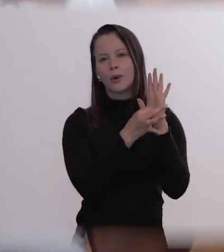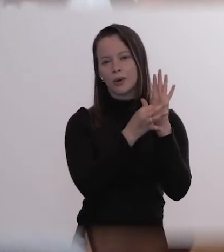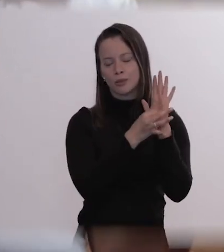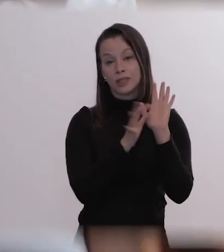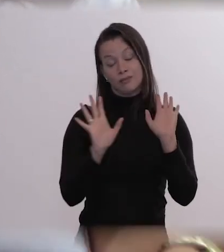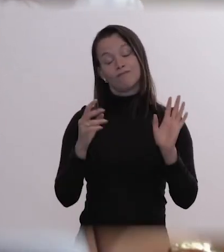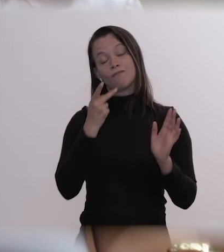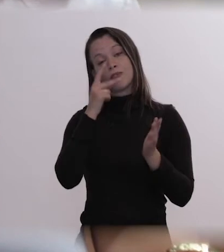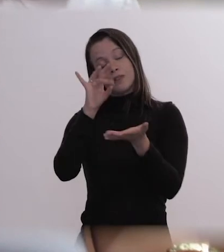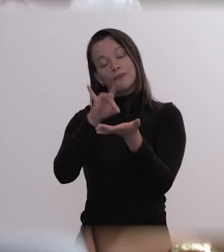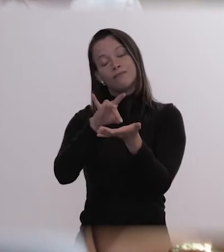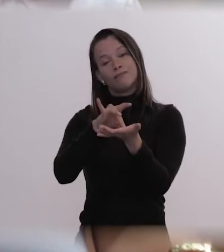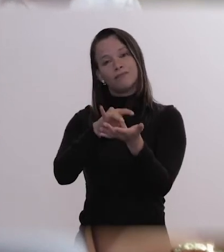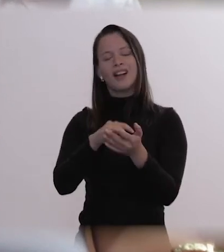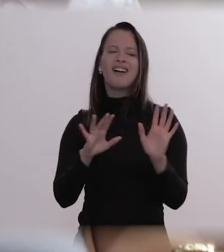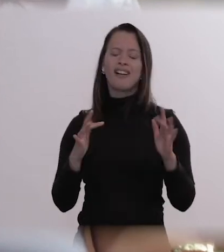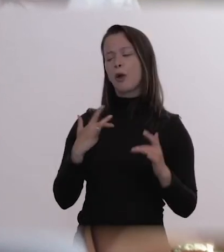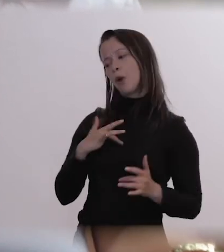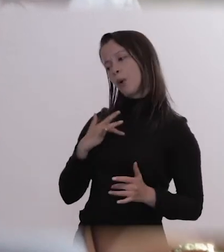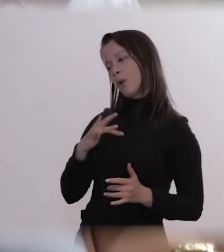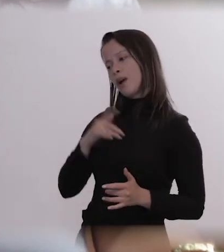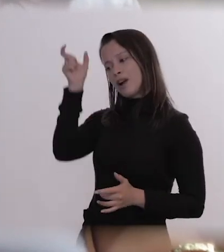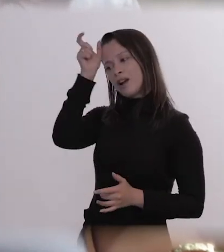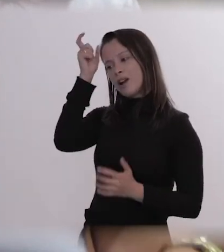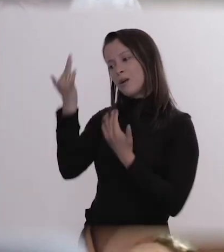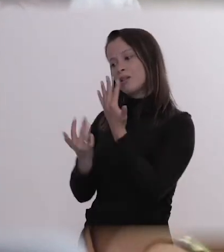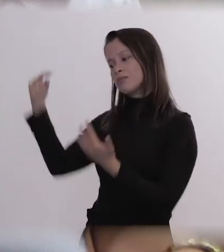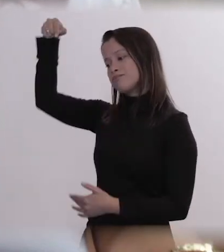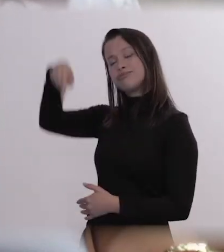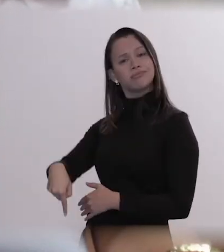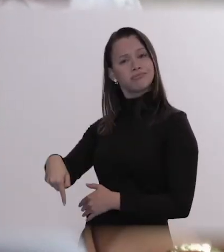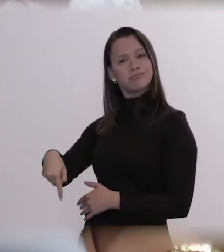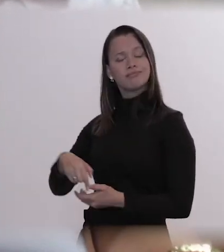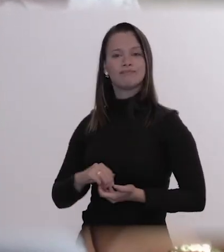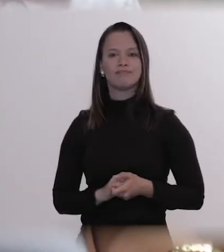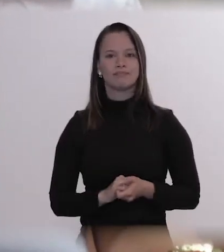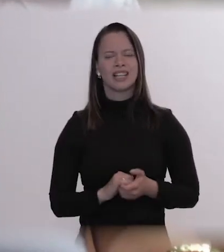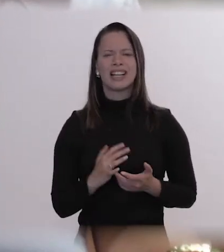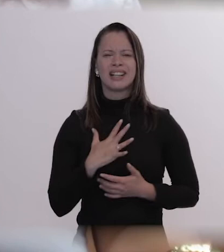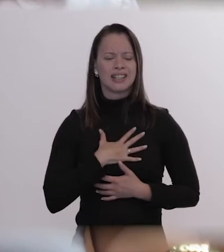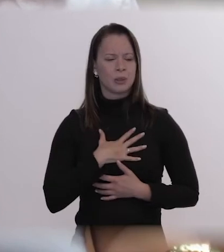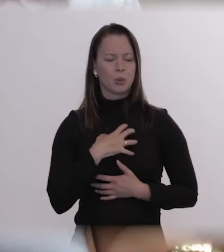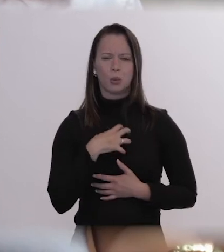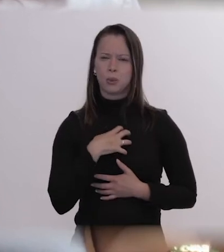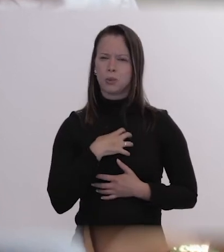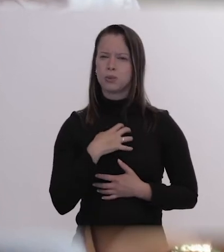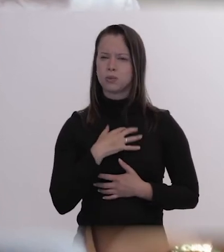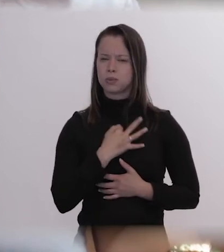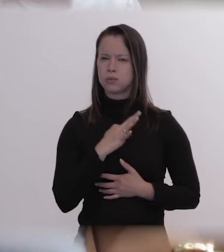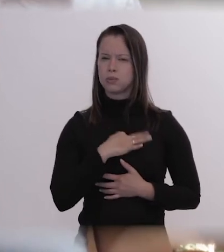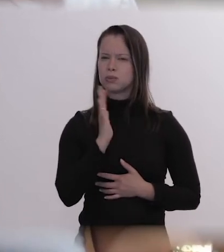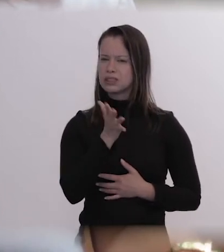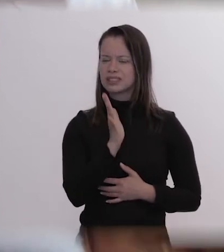francamente, ai, coitada, ela foi pro inferno. quer dizer, isso machuca. Eu já